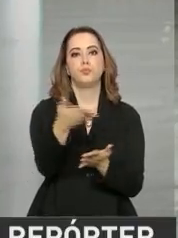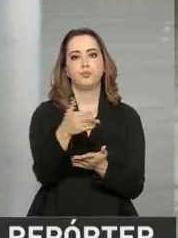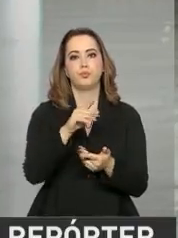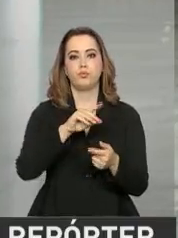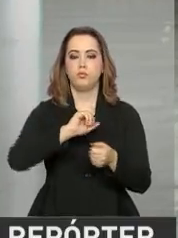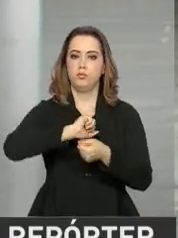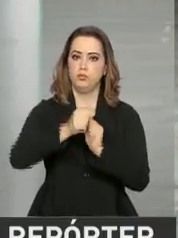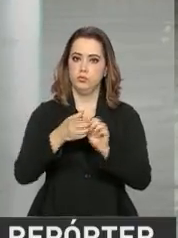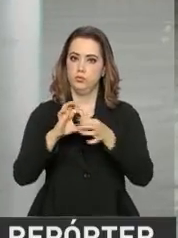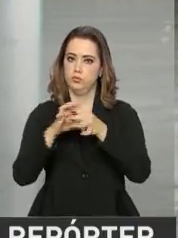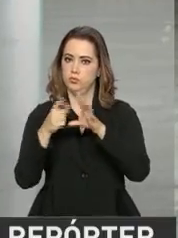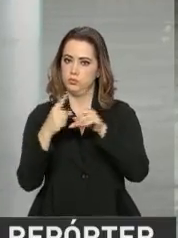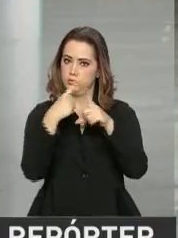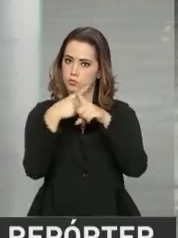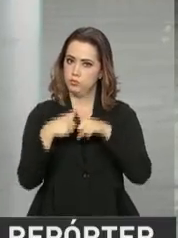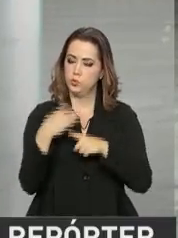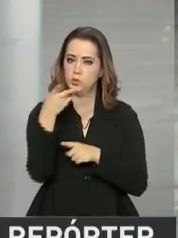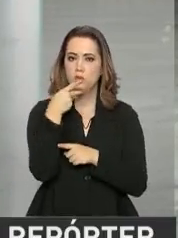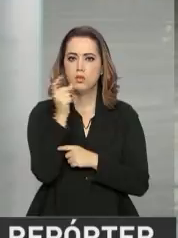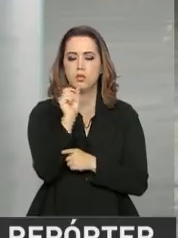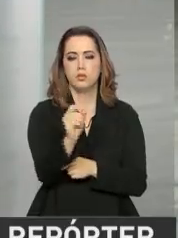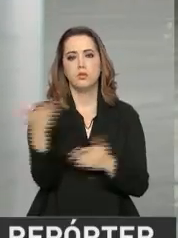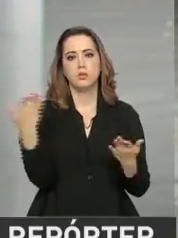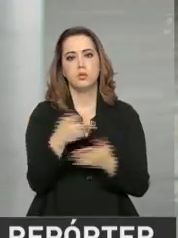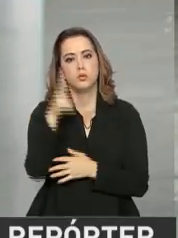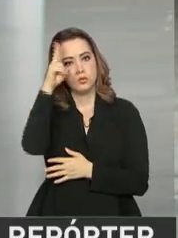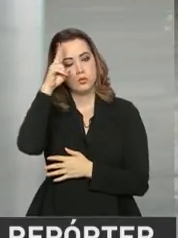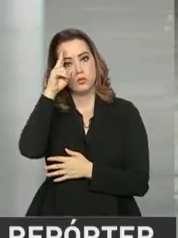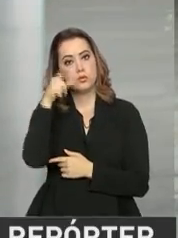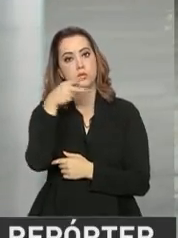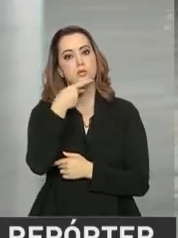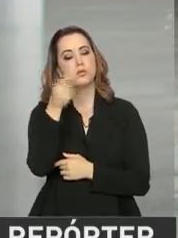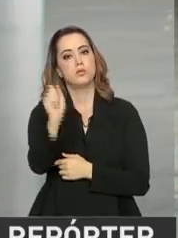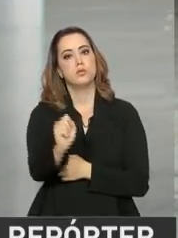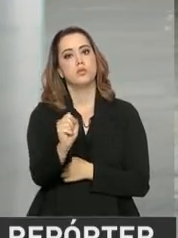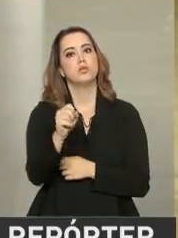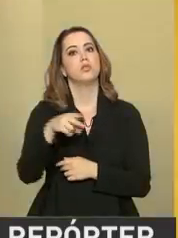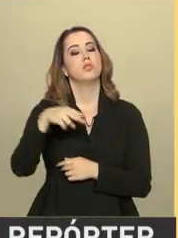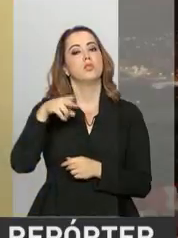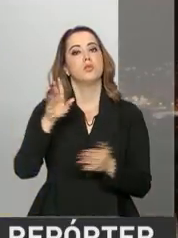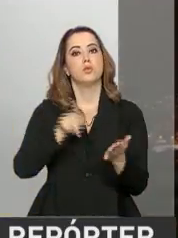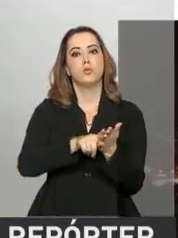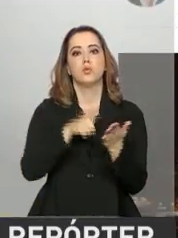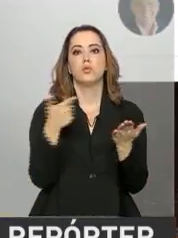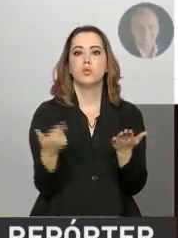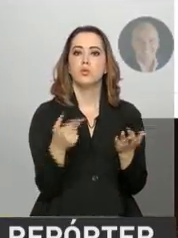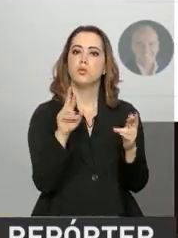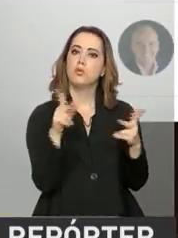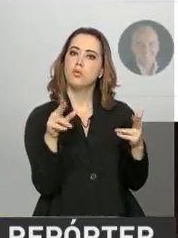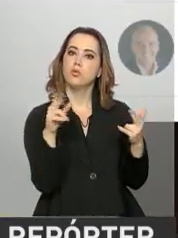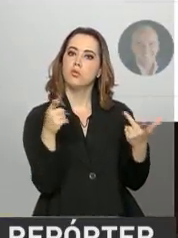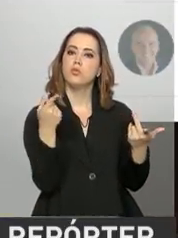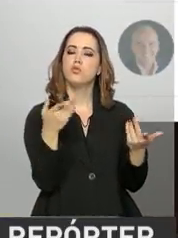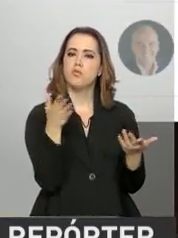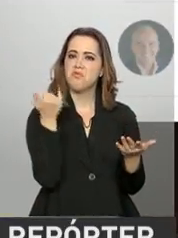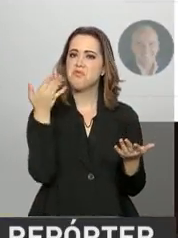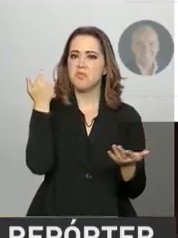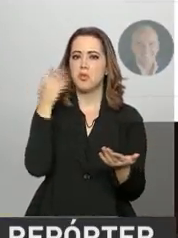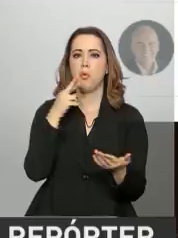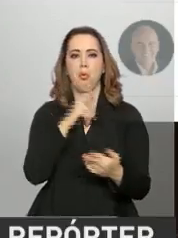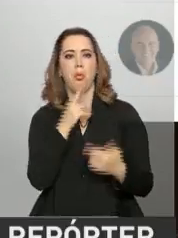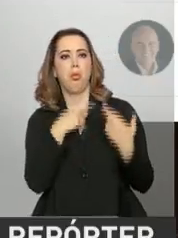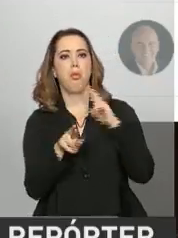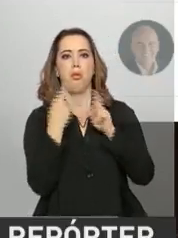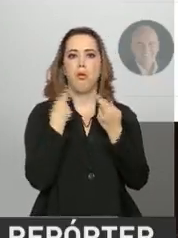de Janeiro um editorial publicado nesta segunda-feira pelo New York Times difere um pouco das matérias críticas também